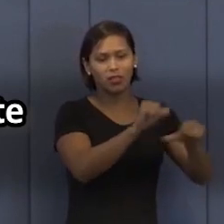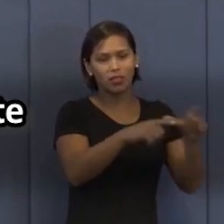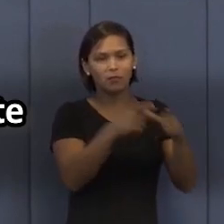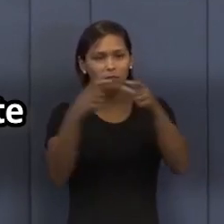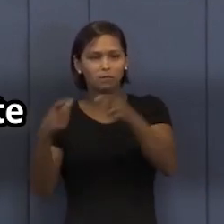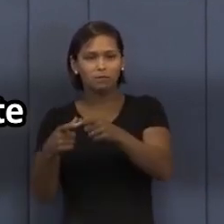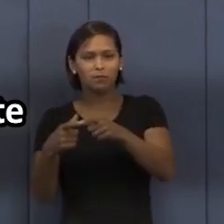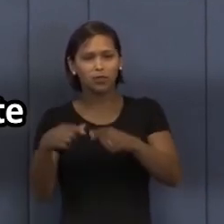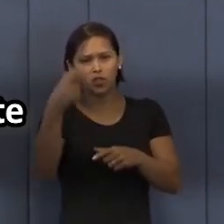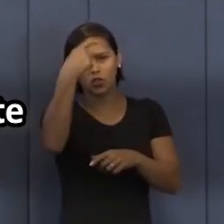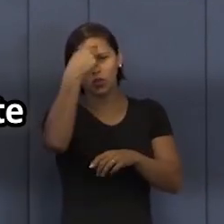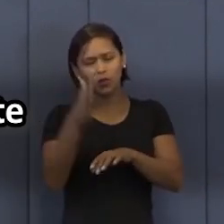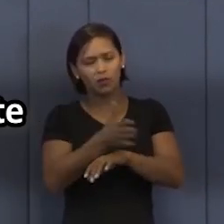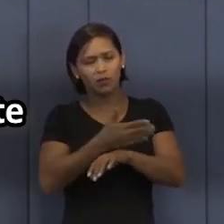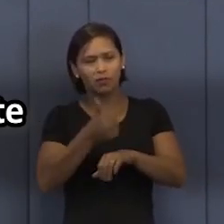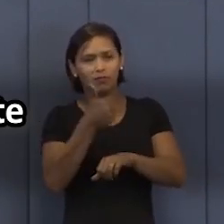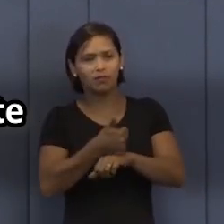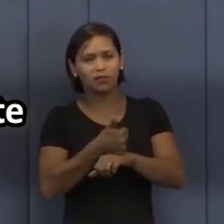do conceito de nacionalismo.